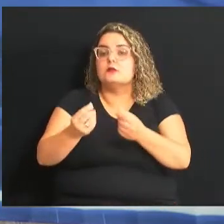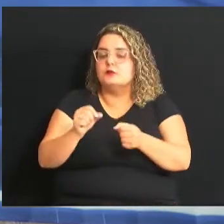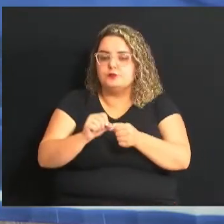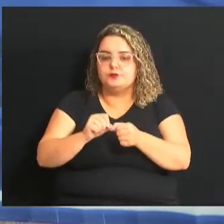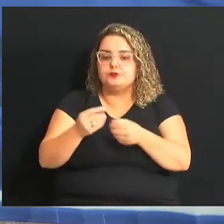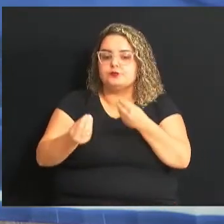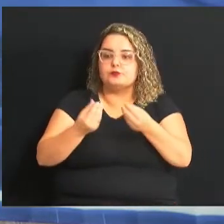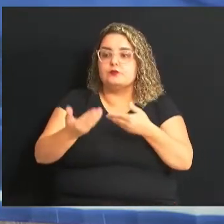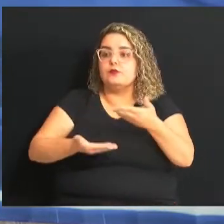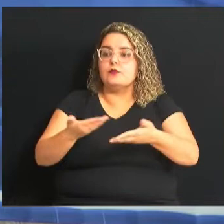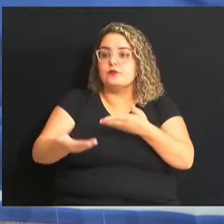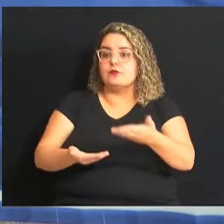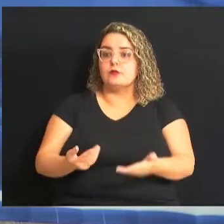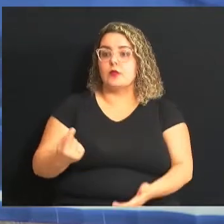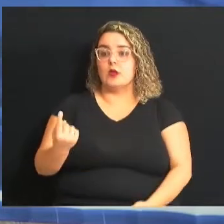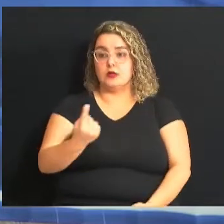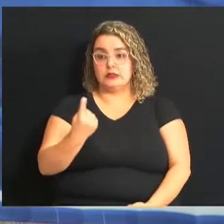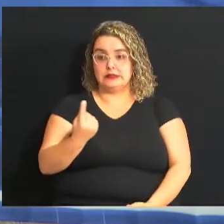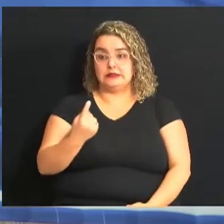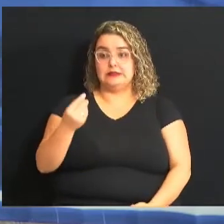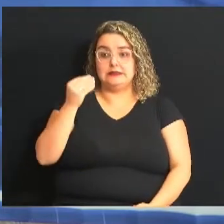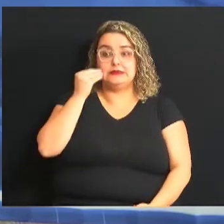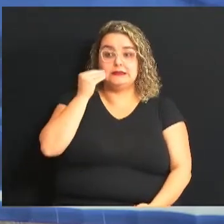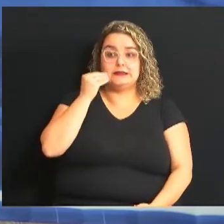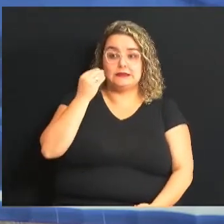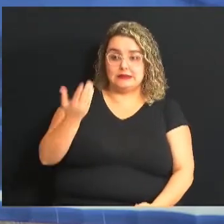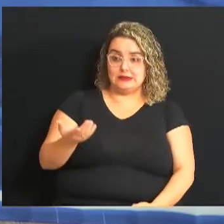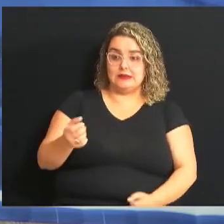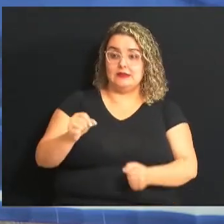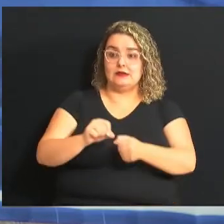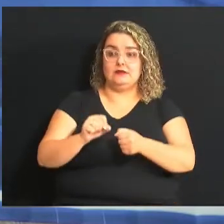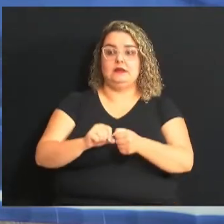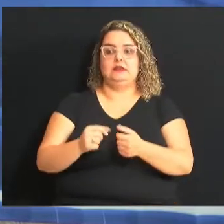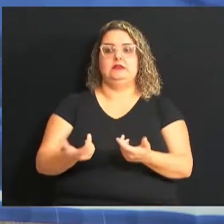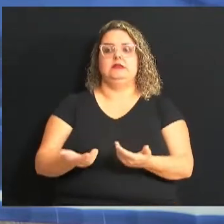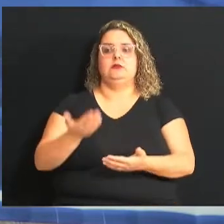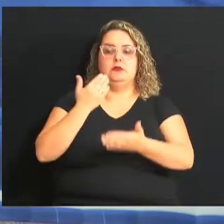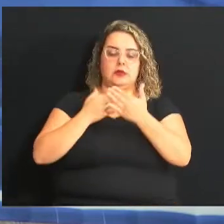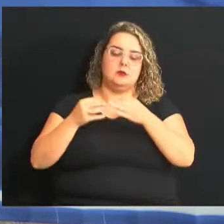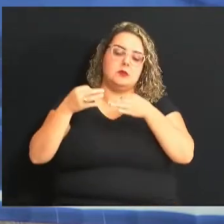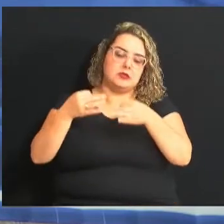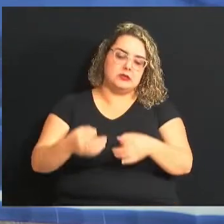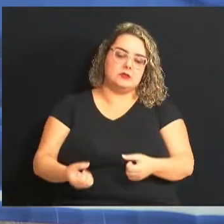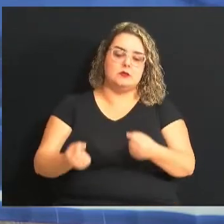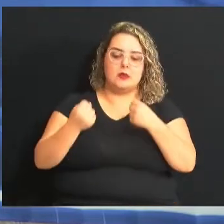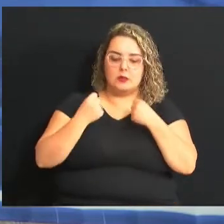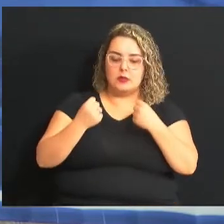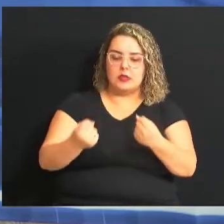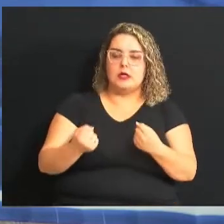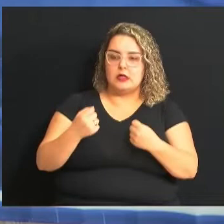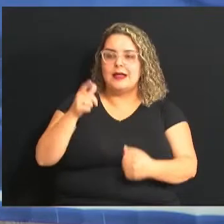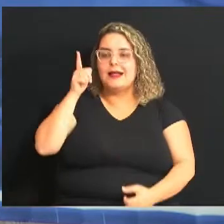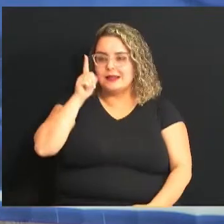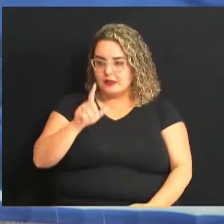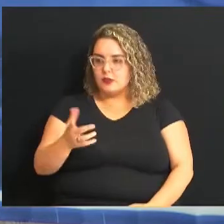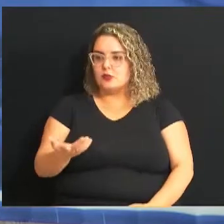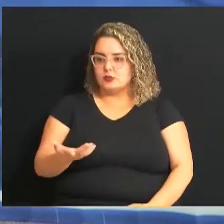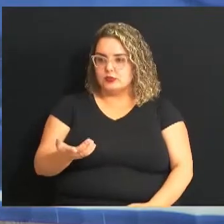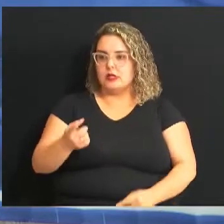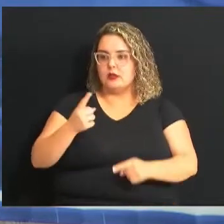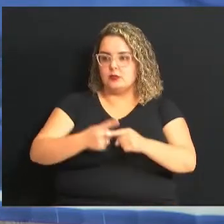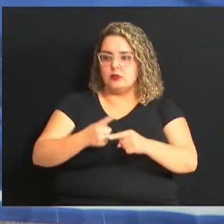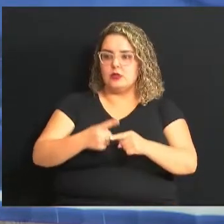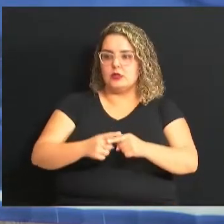Porque sozinha a pessoa tentando ali fazer uma reeducação alimentar, uma atividade física, ela consegue? Porque muitas